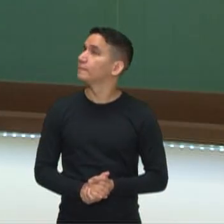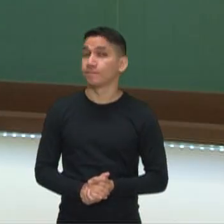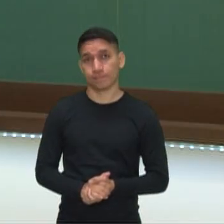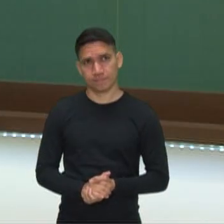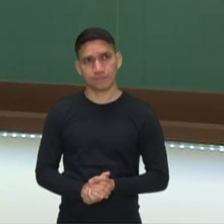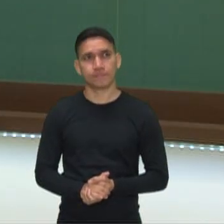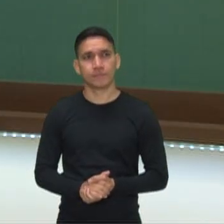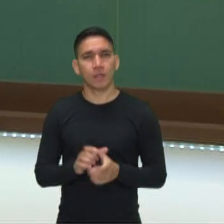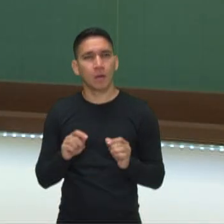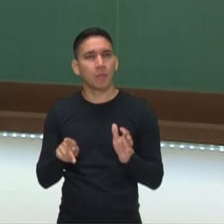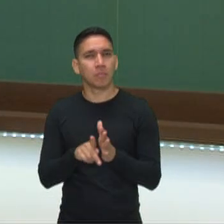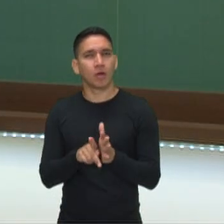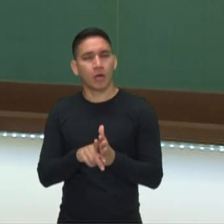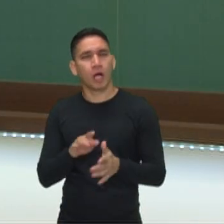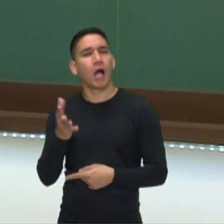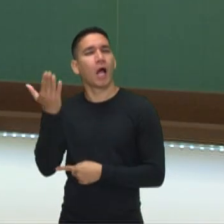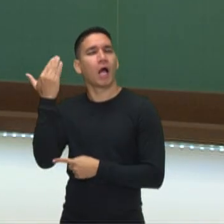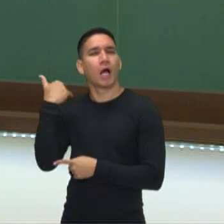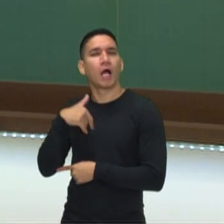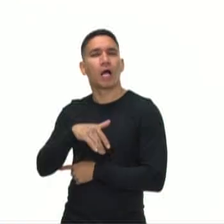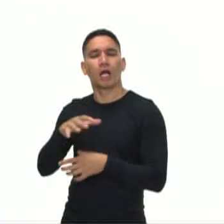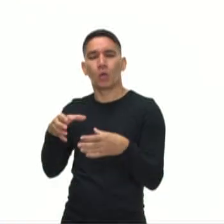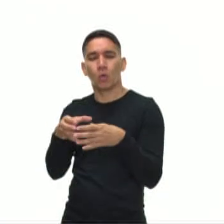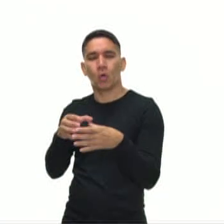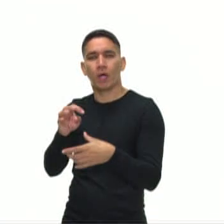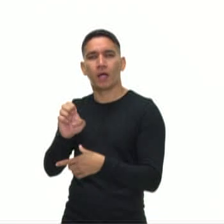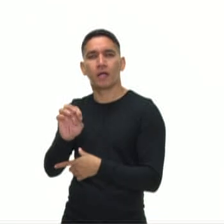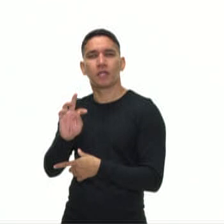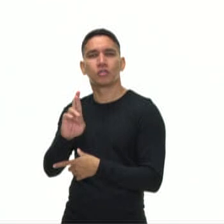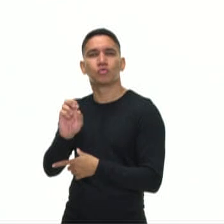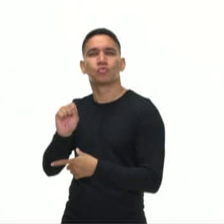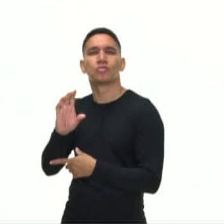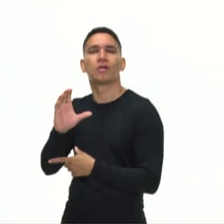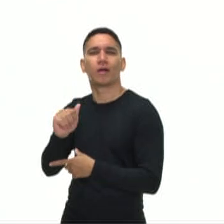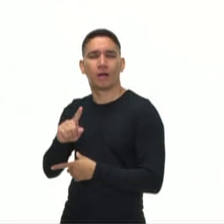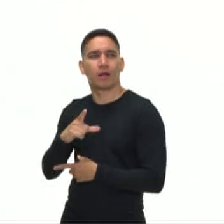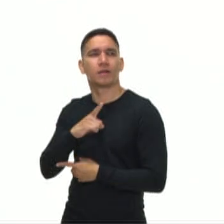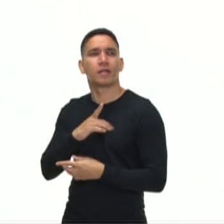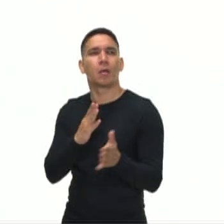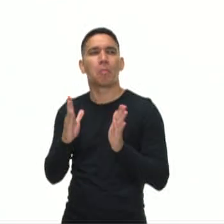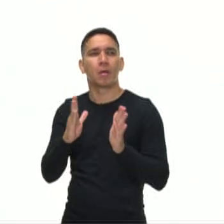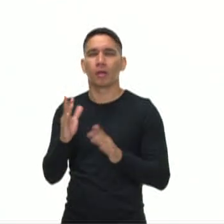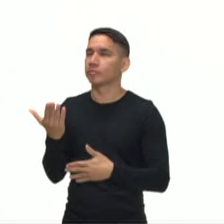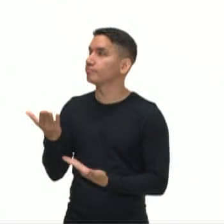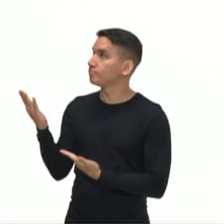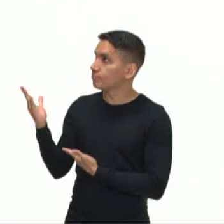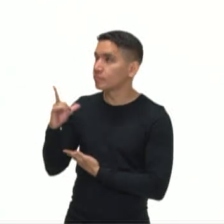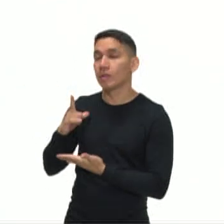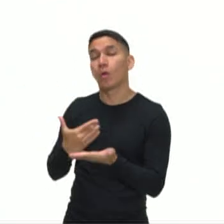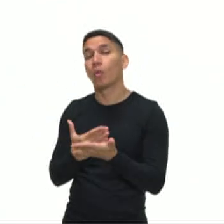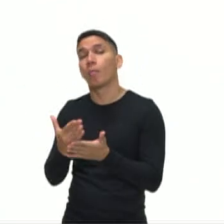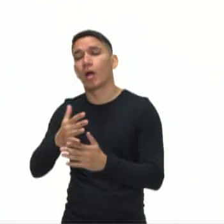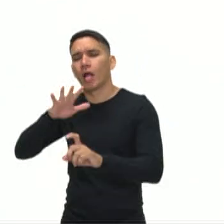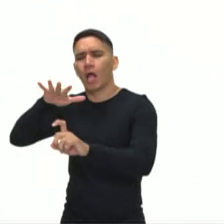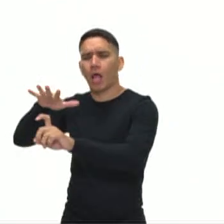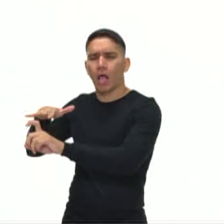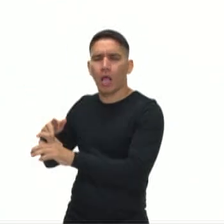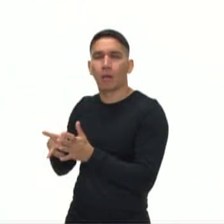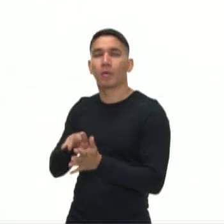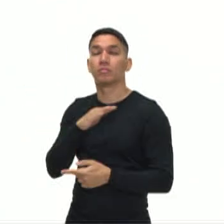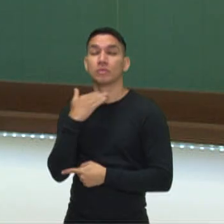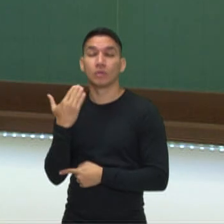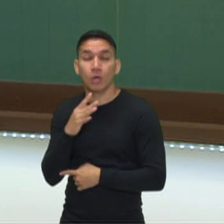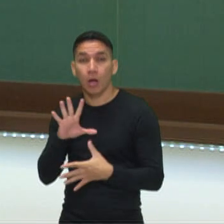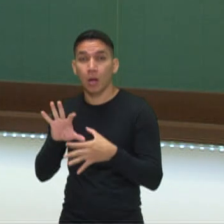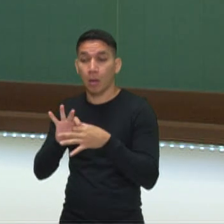Inspirado nas cerimônias funerárias das antigas tribos etruscas, a partir de 145 o teatro romano passa a ter um caráter não ritualista e passa a acontecer em locais próprios.